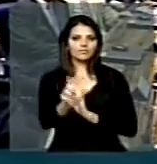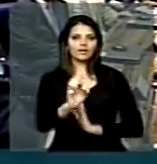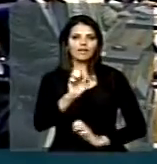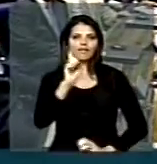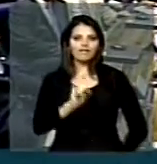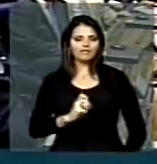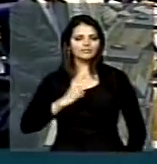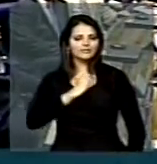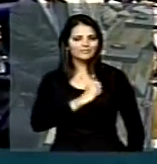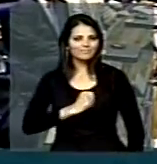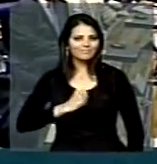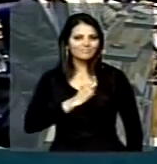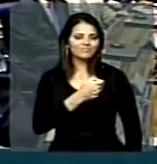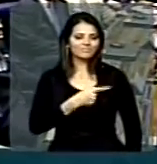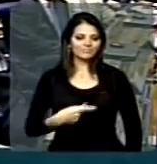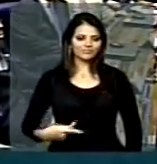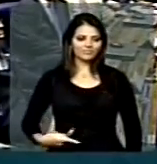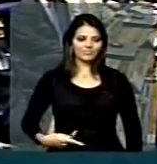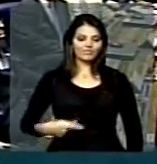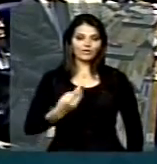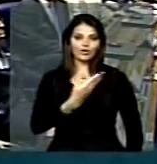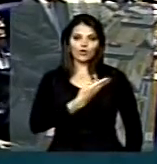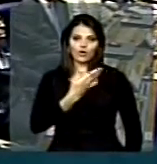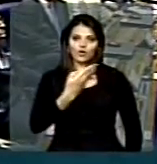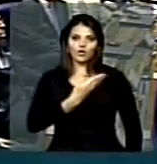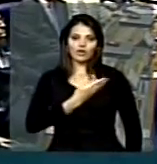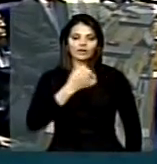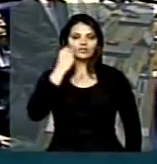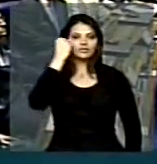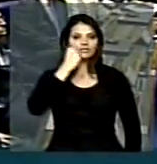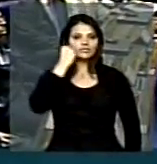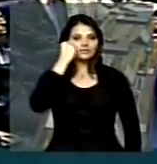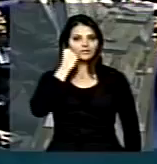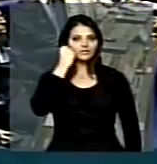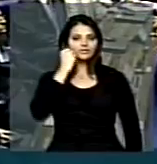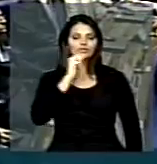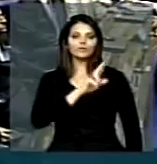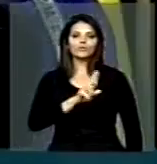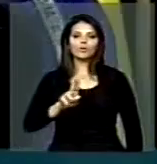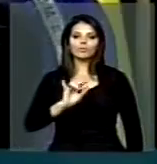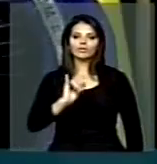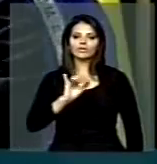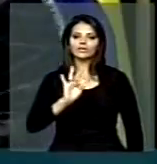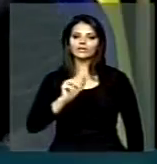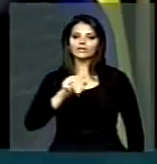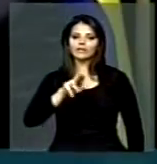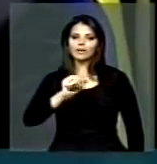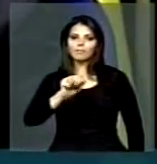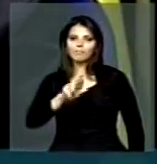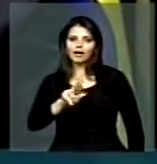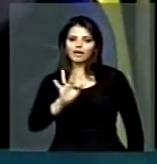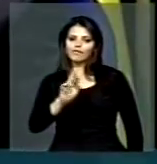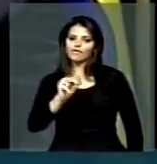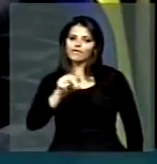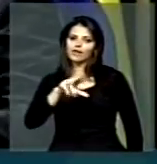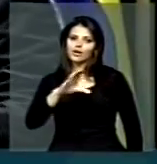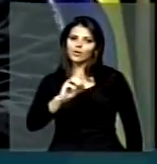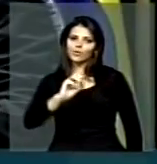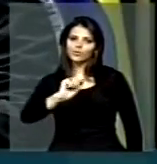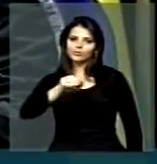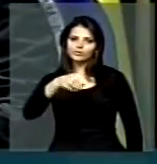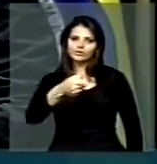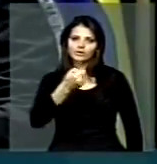ex e saudoso presidente, nosso colega senador Itamar Franco. Caríssimo